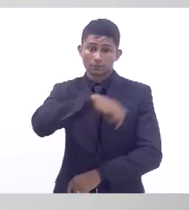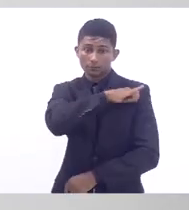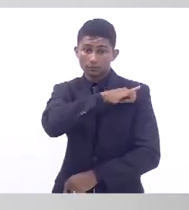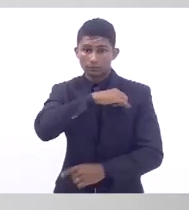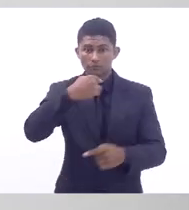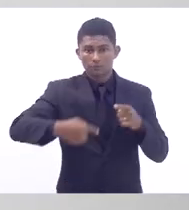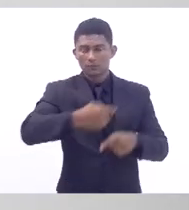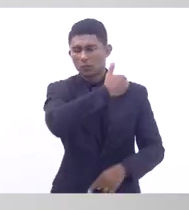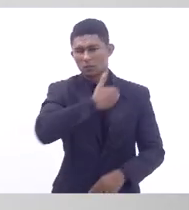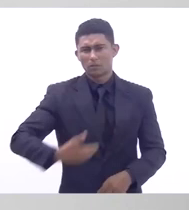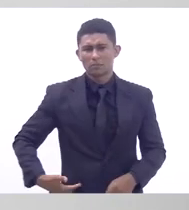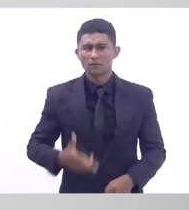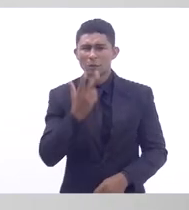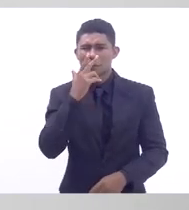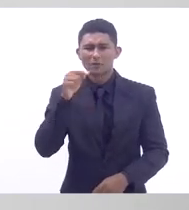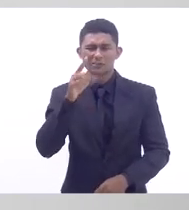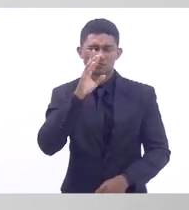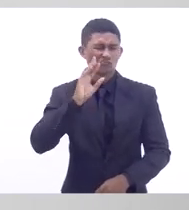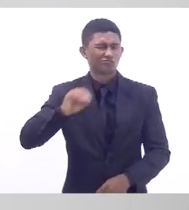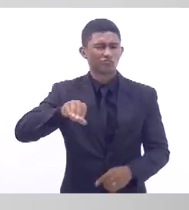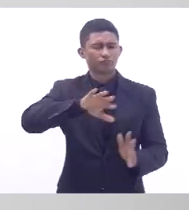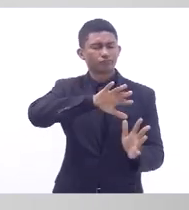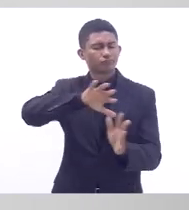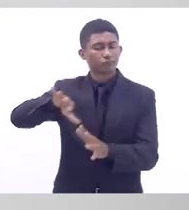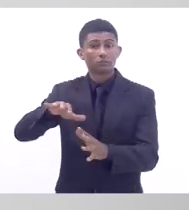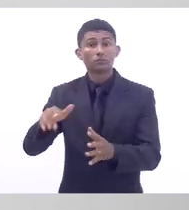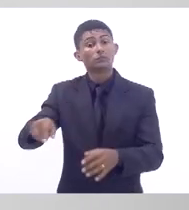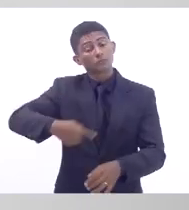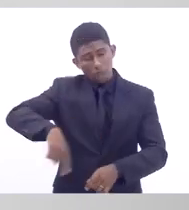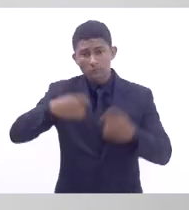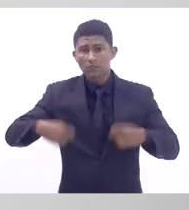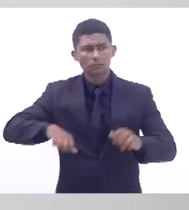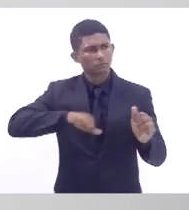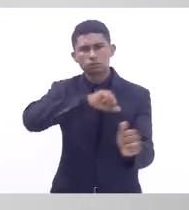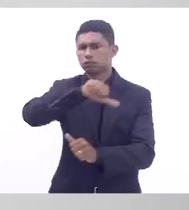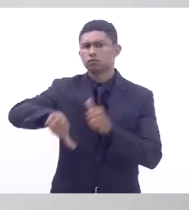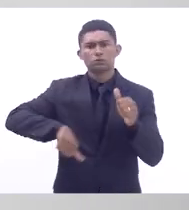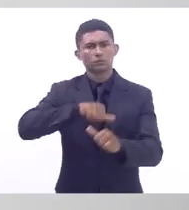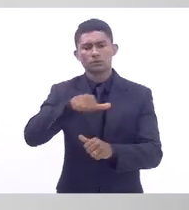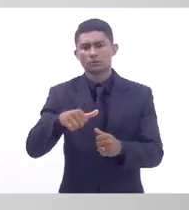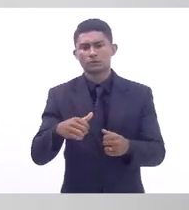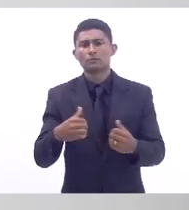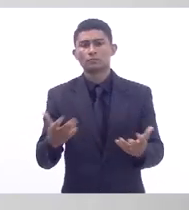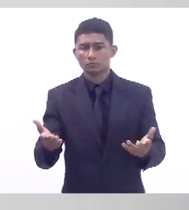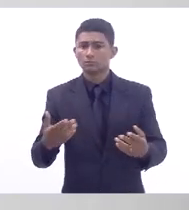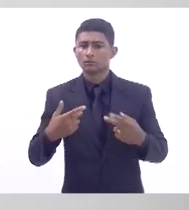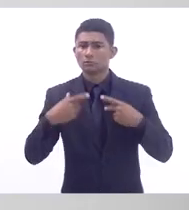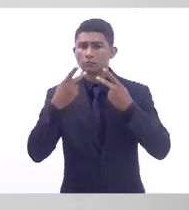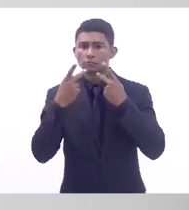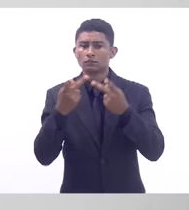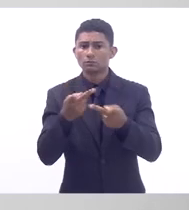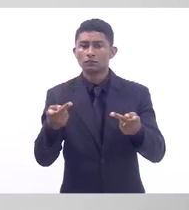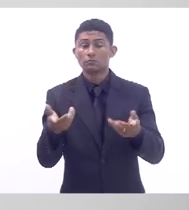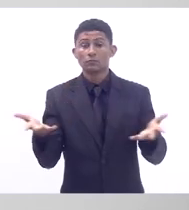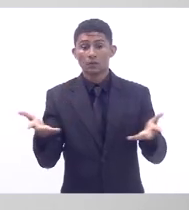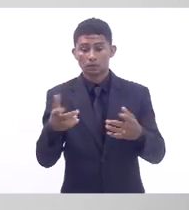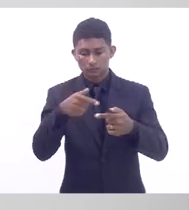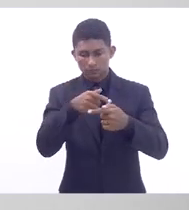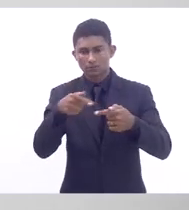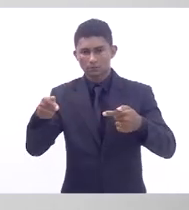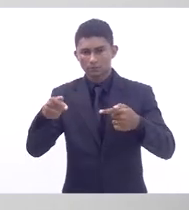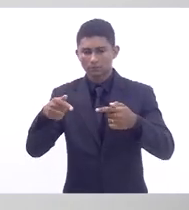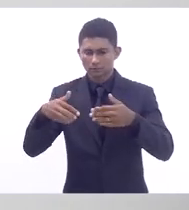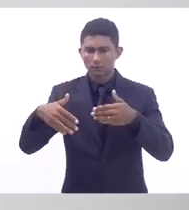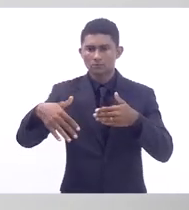que está sendo sucateado de uma forma especial e a gente tem que reverter isso Inclusive eu quero colocar a gente tá entrando na última semana